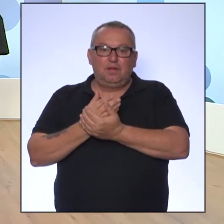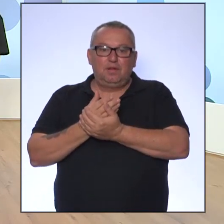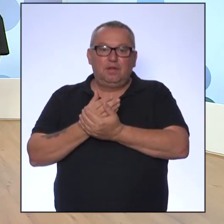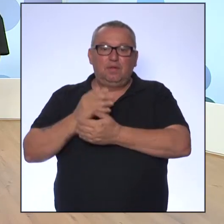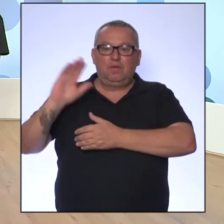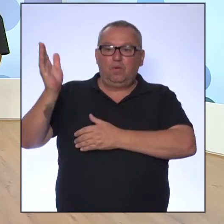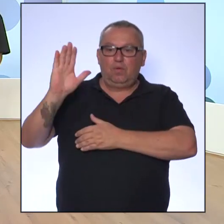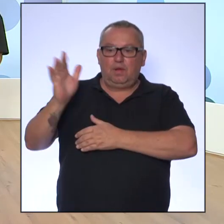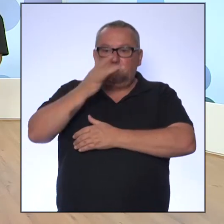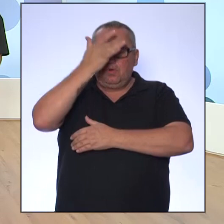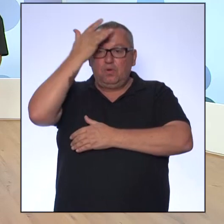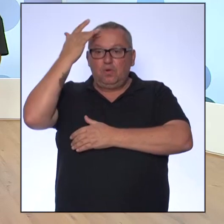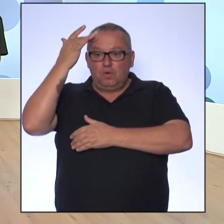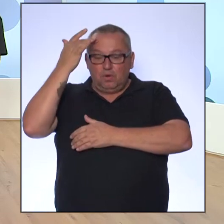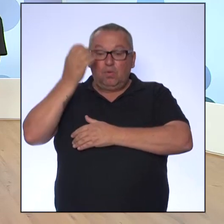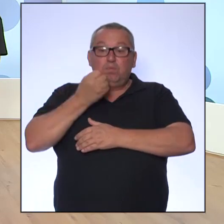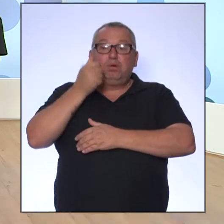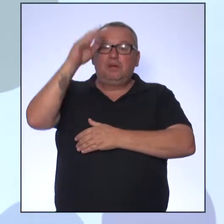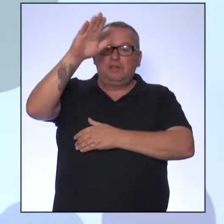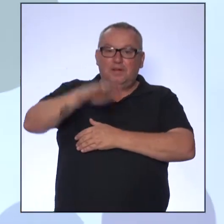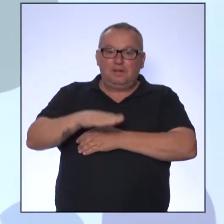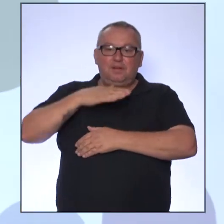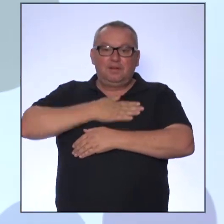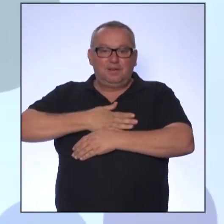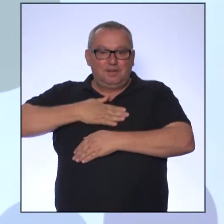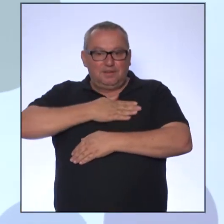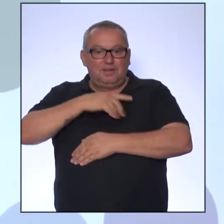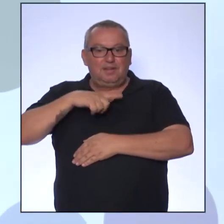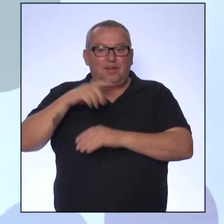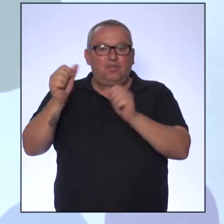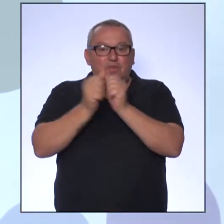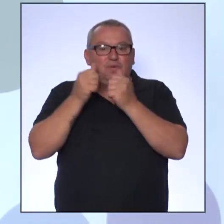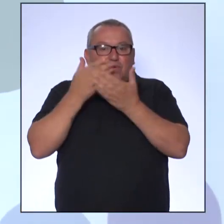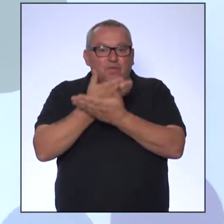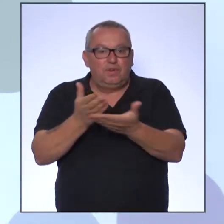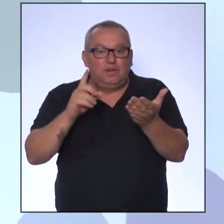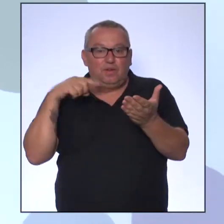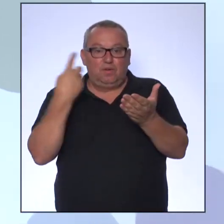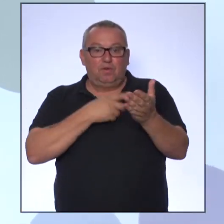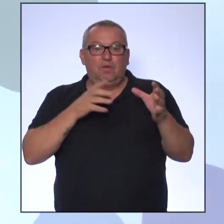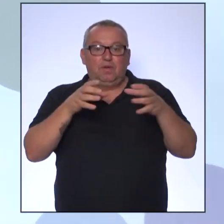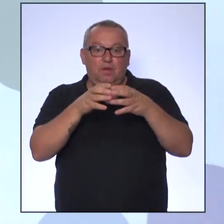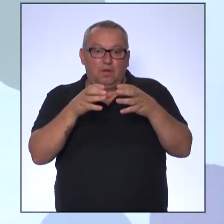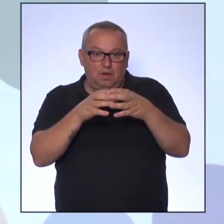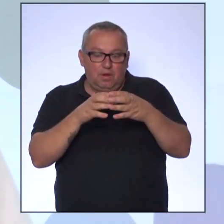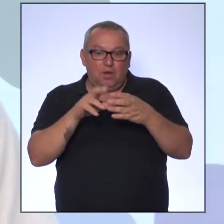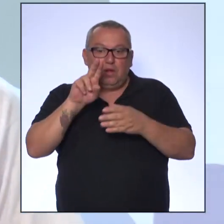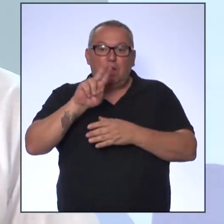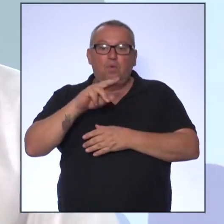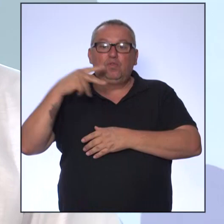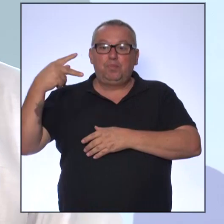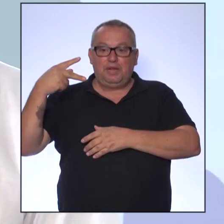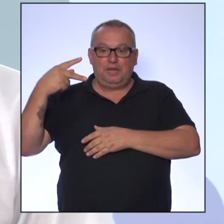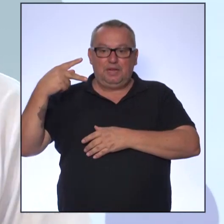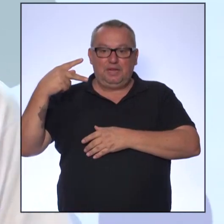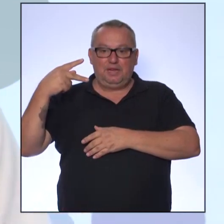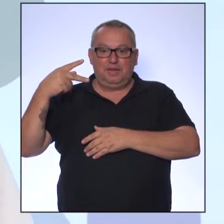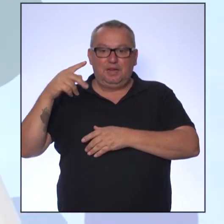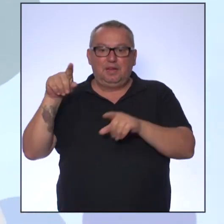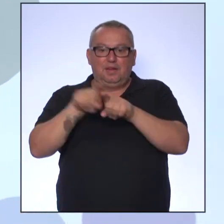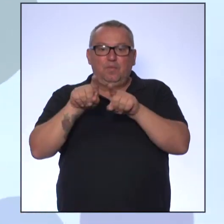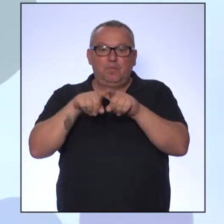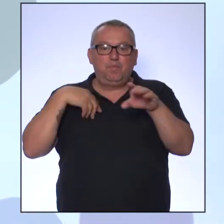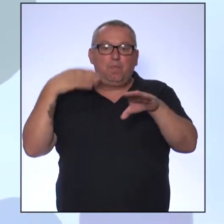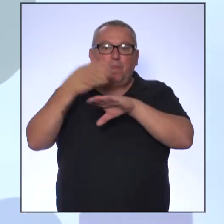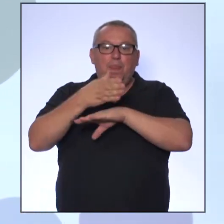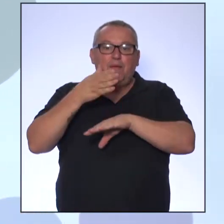Olá, pessoal. Boa tarde a todos. É um prazer estar aqui com vocês. Nós somos uma equipe da Universidade de São Paulo, a USP, e estamos